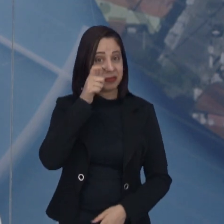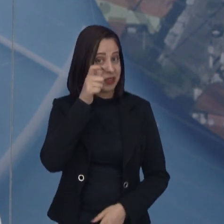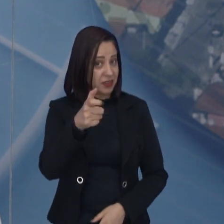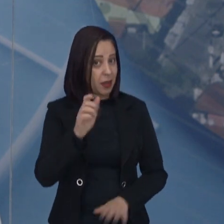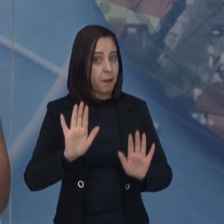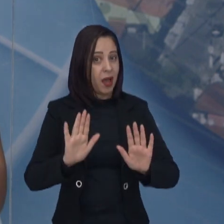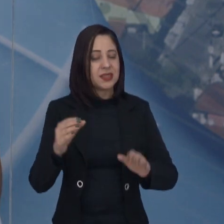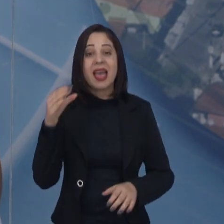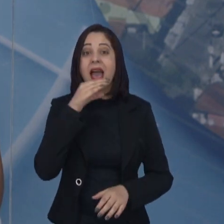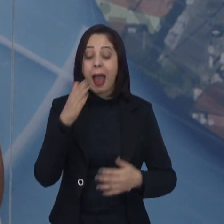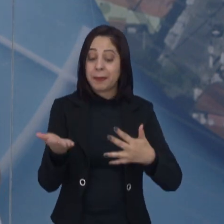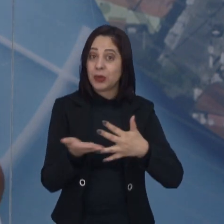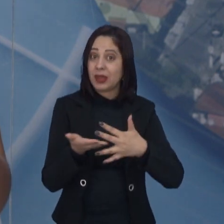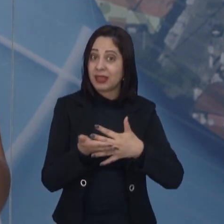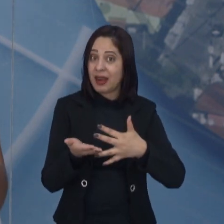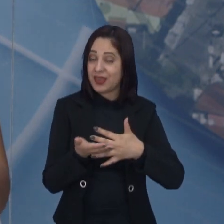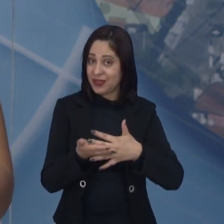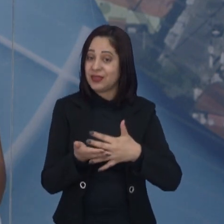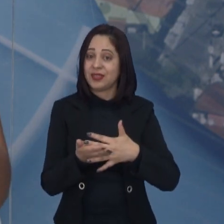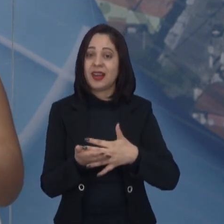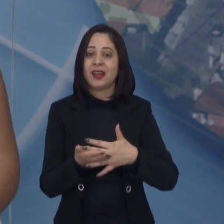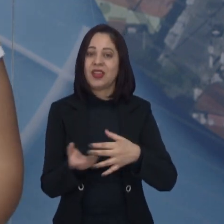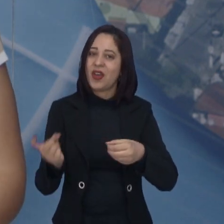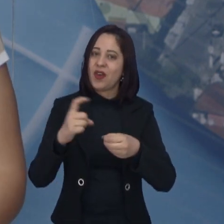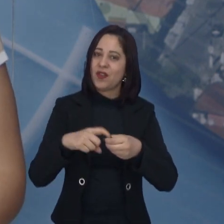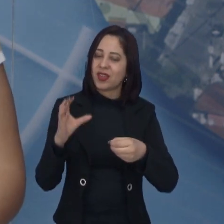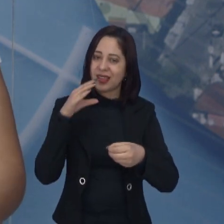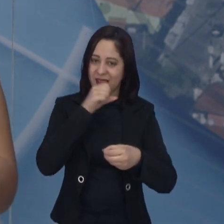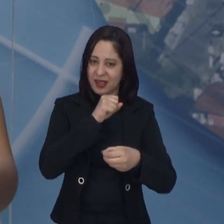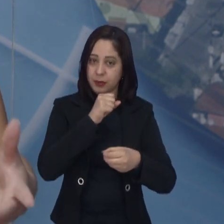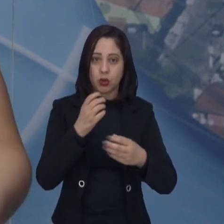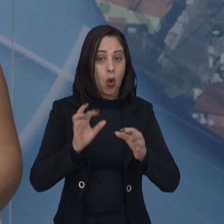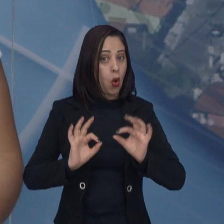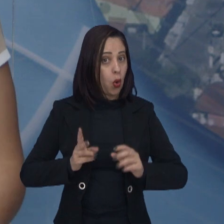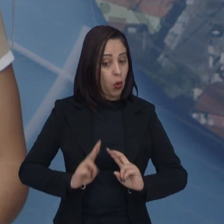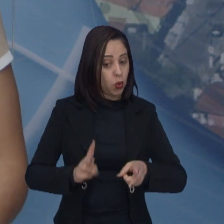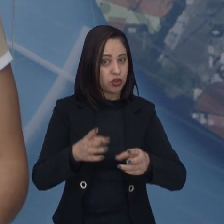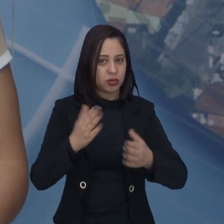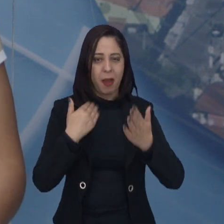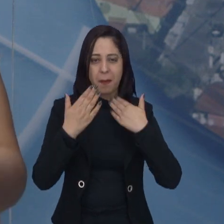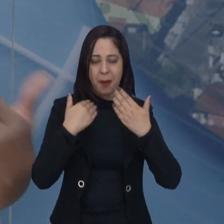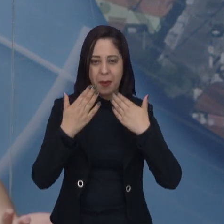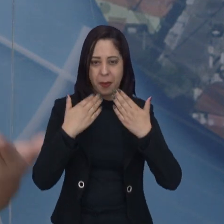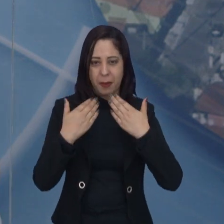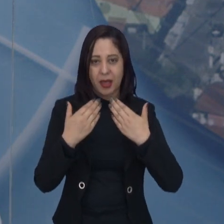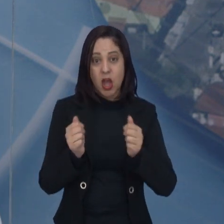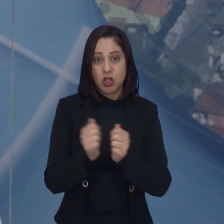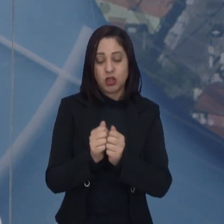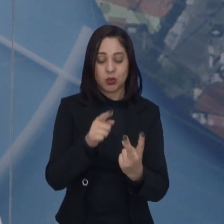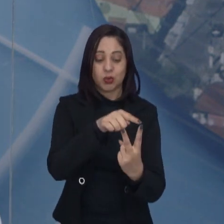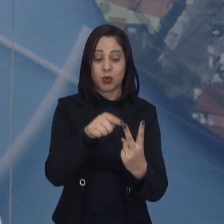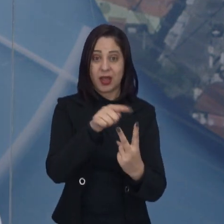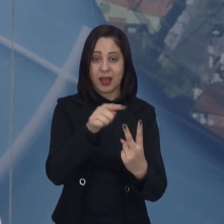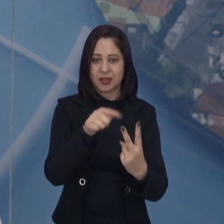vai para uma rápida pausa, nossa primeira de hoje. Já já a gente retorna para continuar aqui esse bate-papo, tanto com a Camila quanto com a